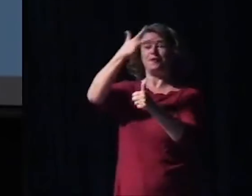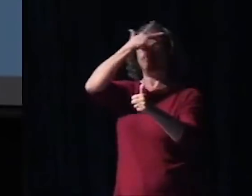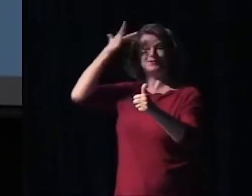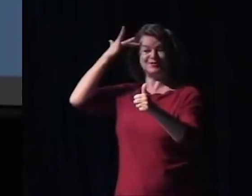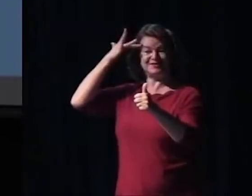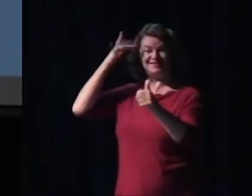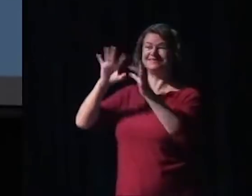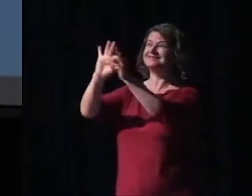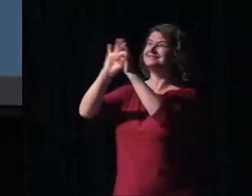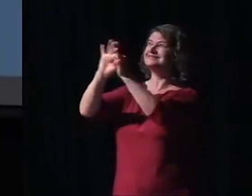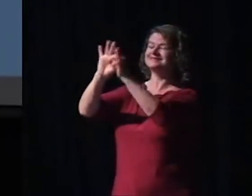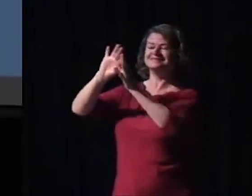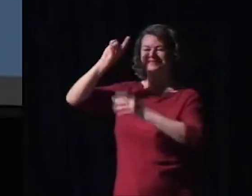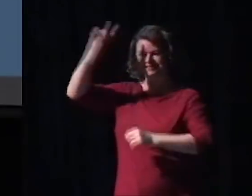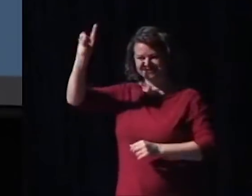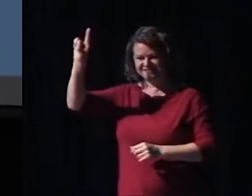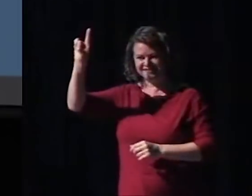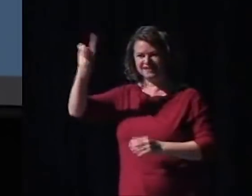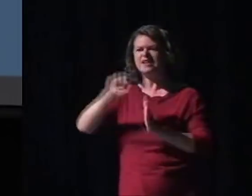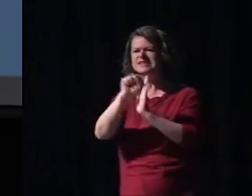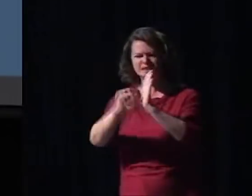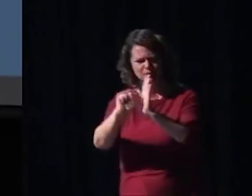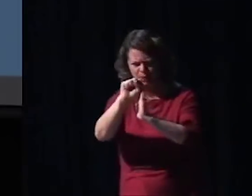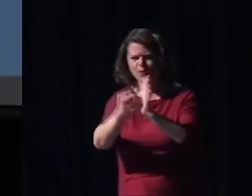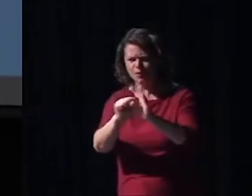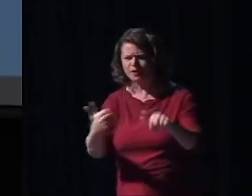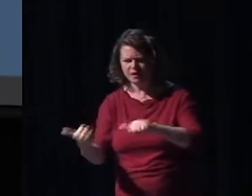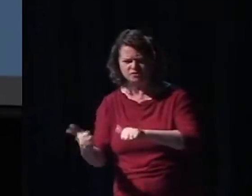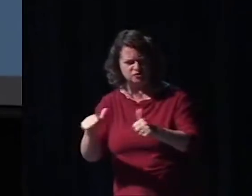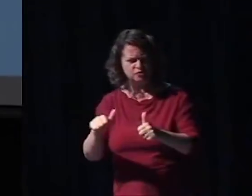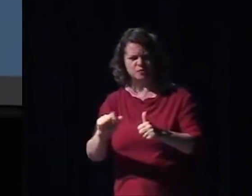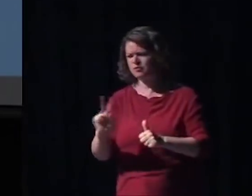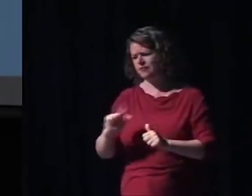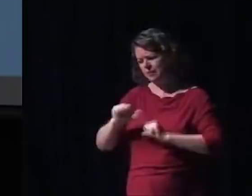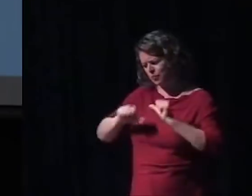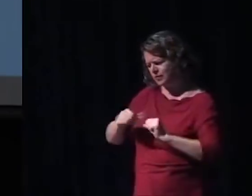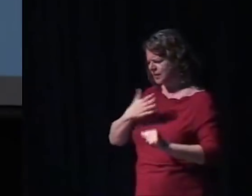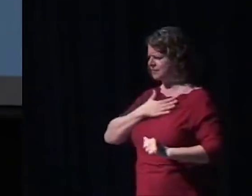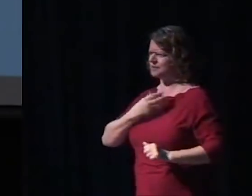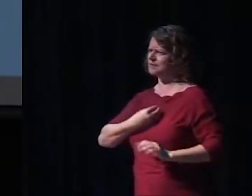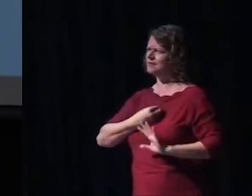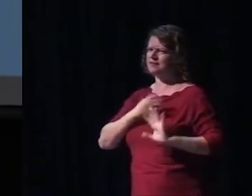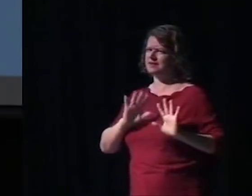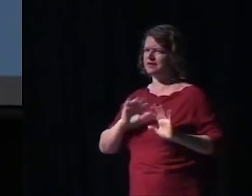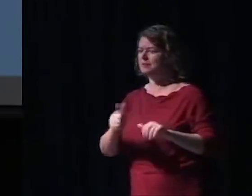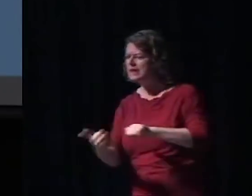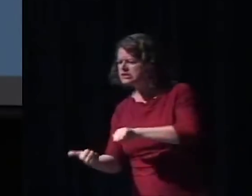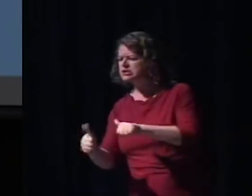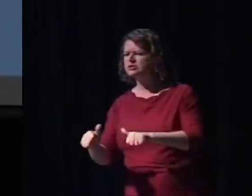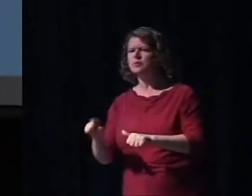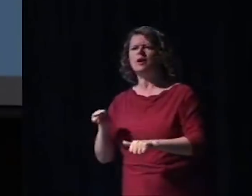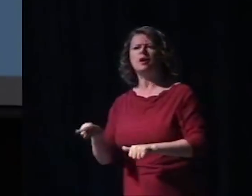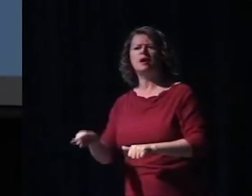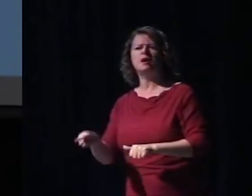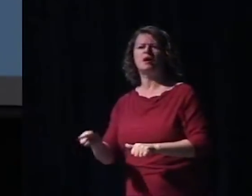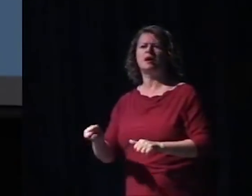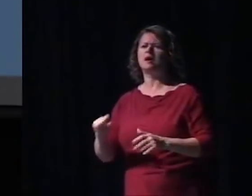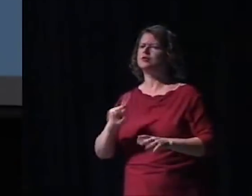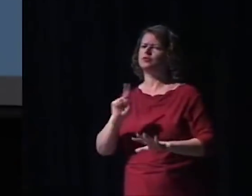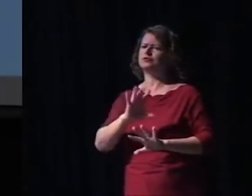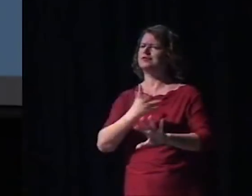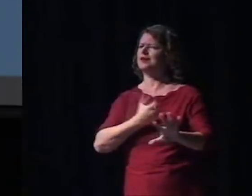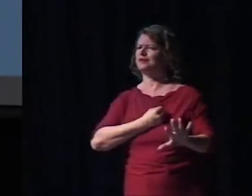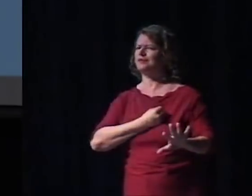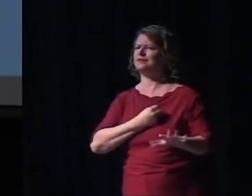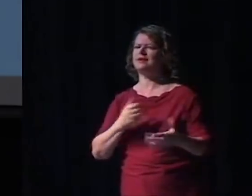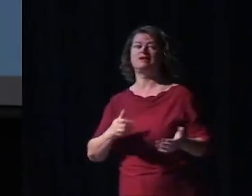Ele começou de novo a vida. É um símbolo. O batismo não muda a vida de ninguém. Porque se batismo salvasse, a gente ia levar todo mundo para a praia,